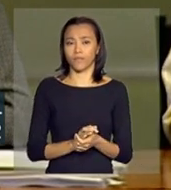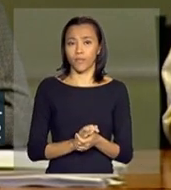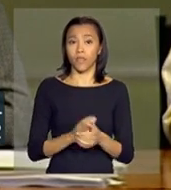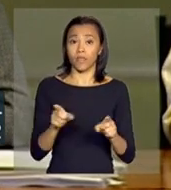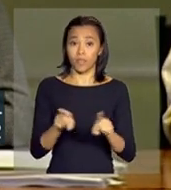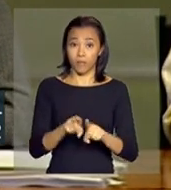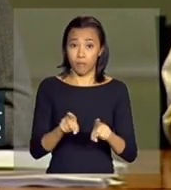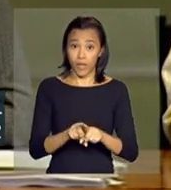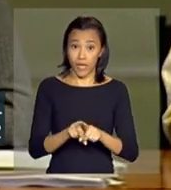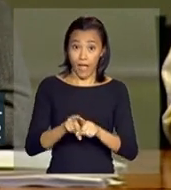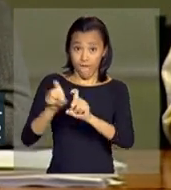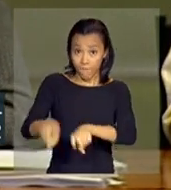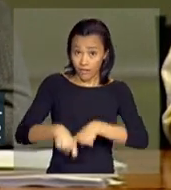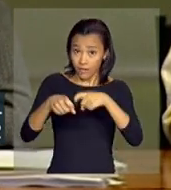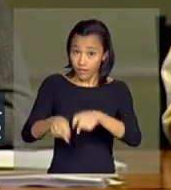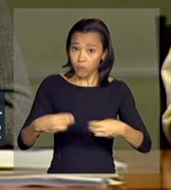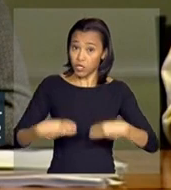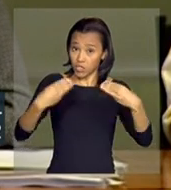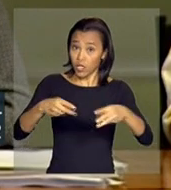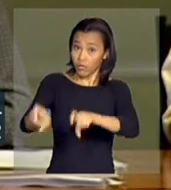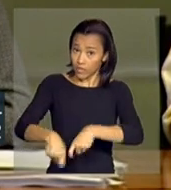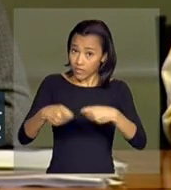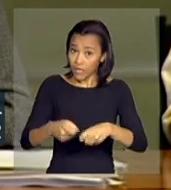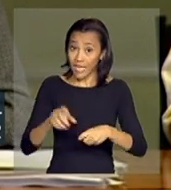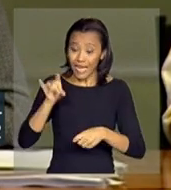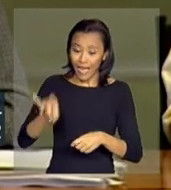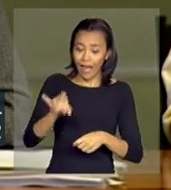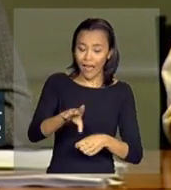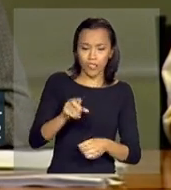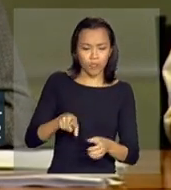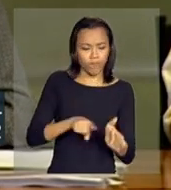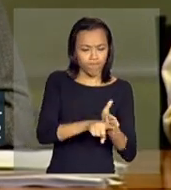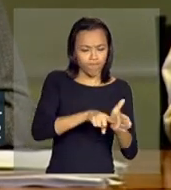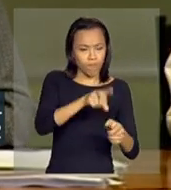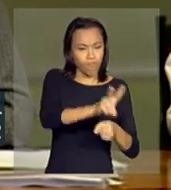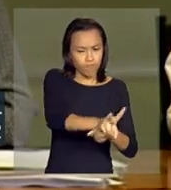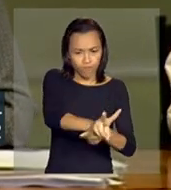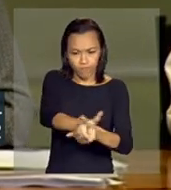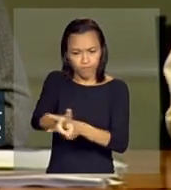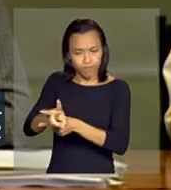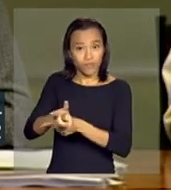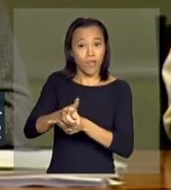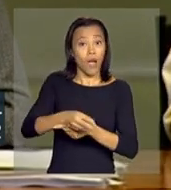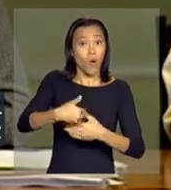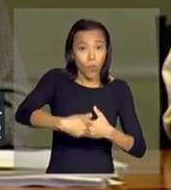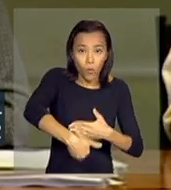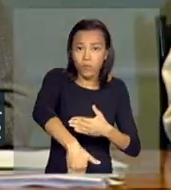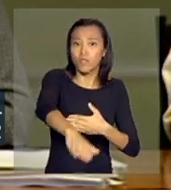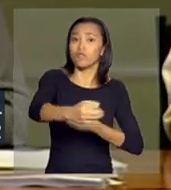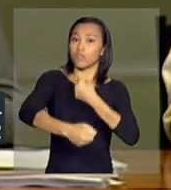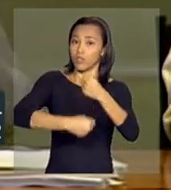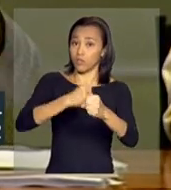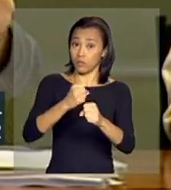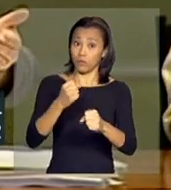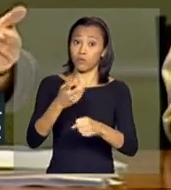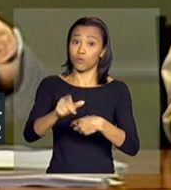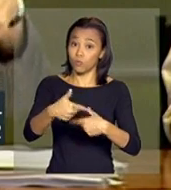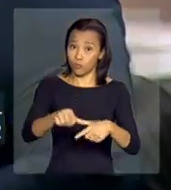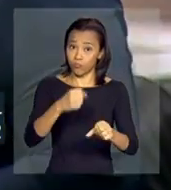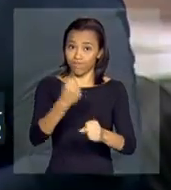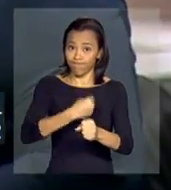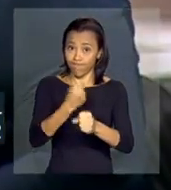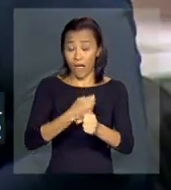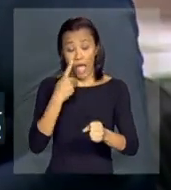Fazenda, monitoram junto com cada ministério o andamento das obras. Com isso, é possível identificar riscos